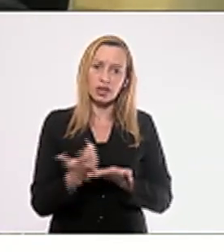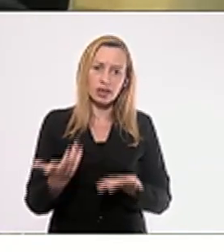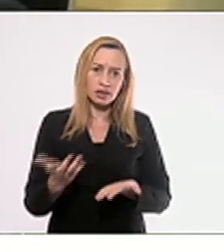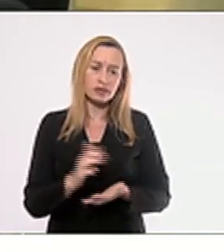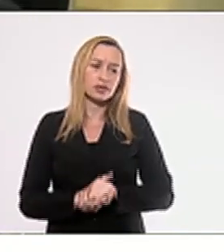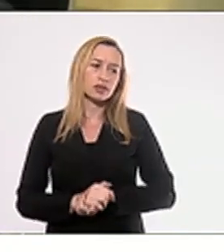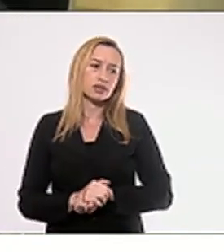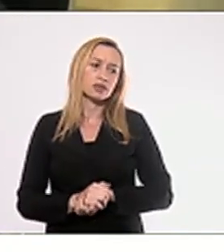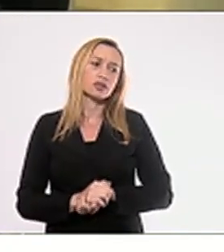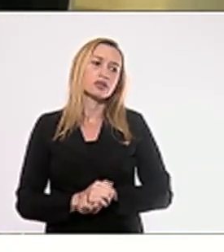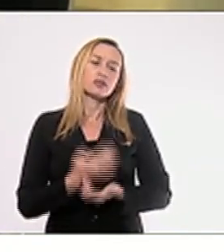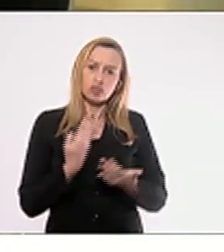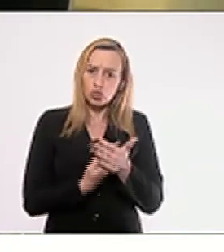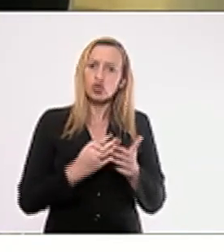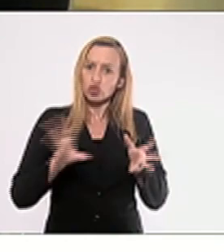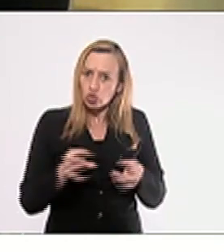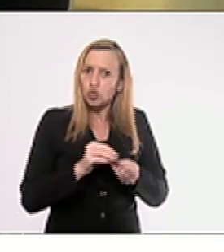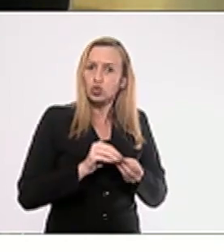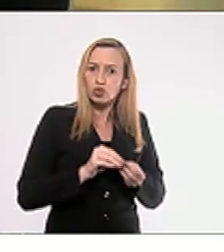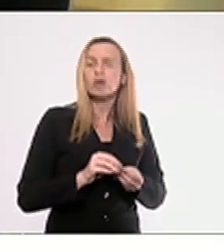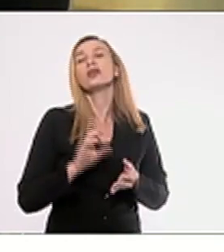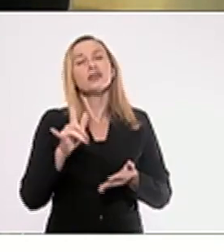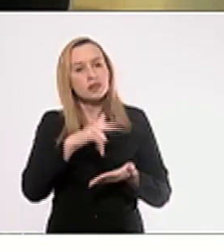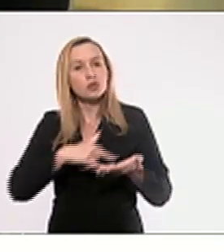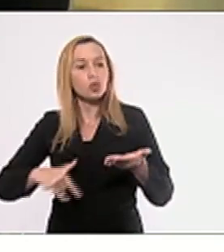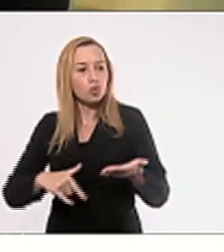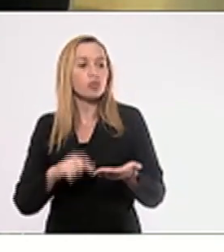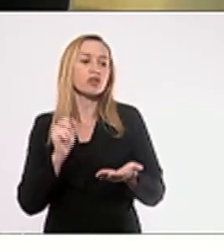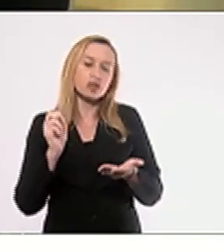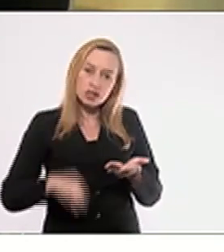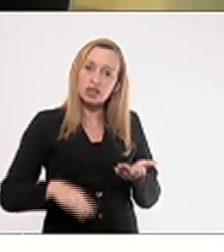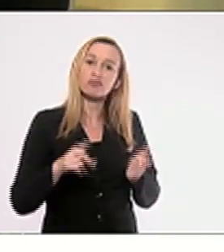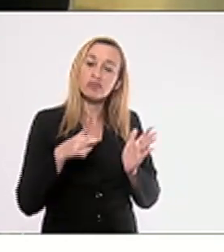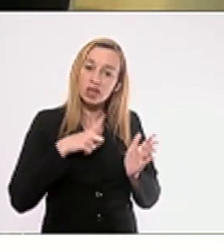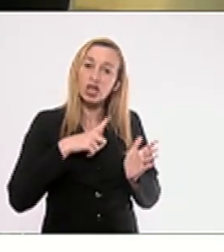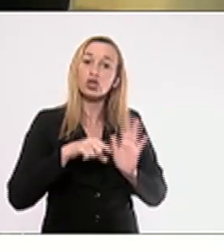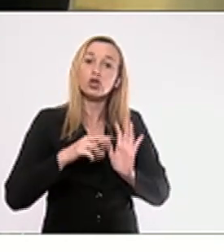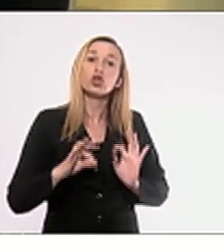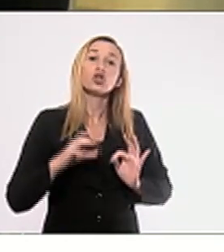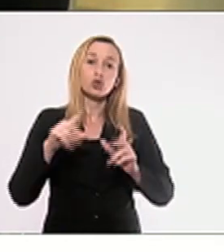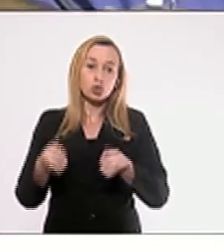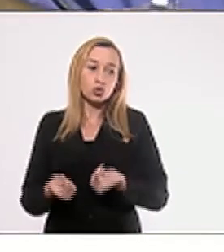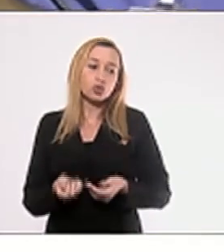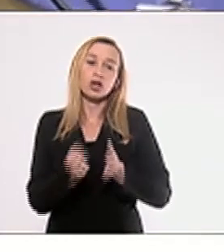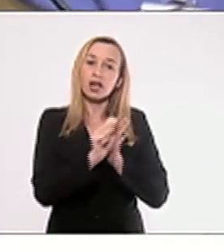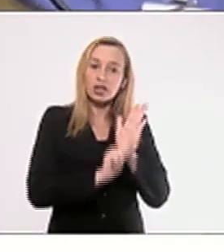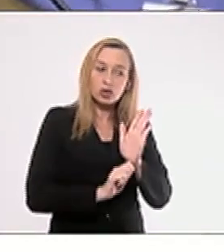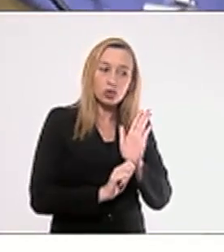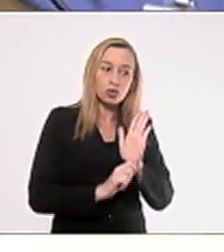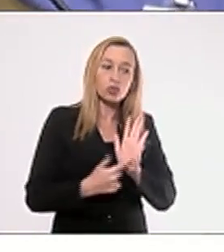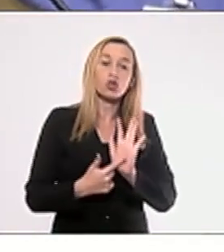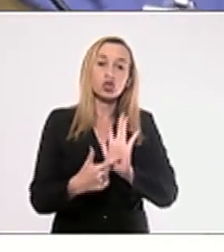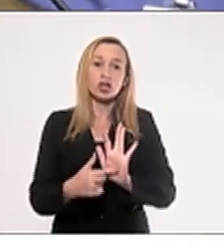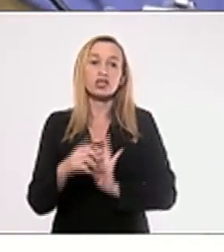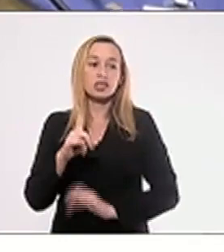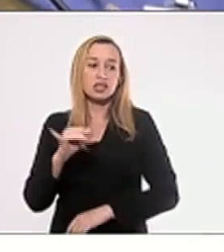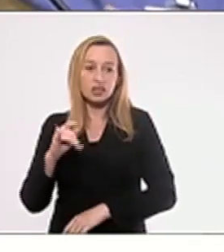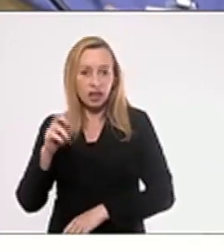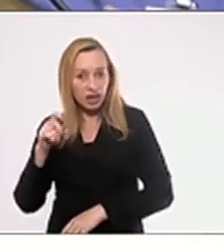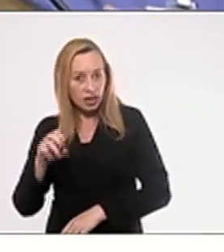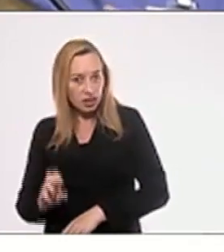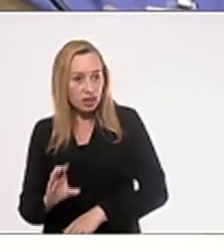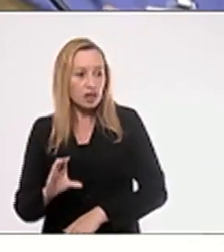Está contido nesse estudo? Tá, no documento que foi entregue, tem os anexos. Os anexos são os relatórios emitidos pelo SINDEC, que é o